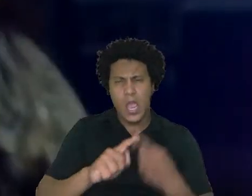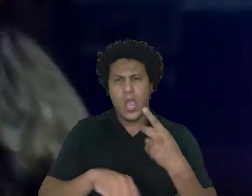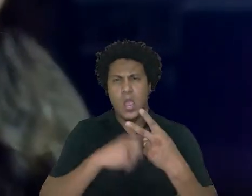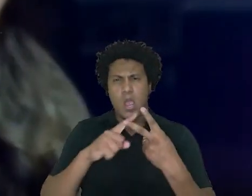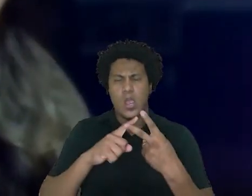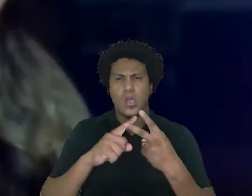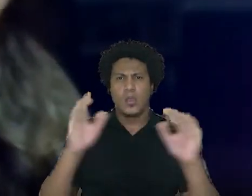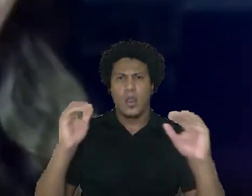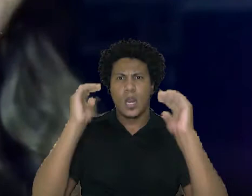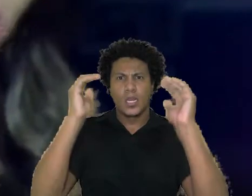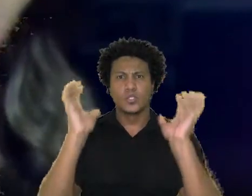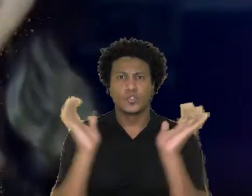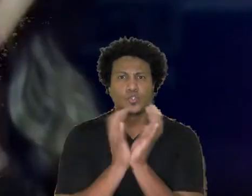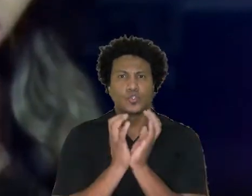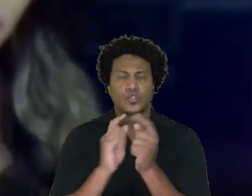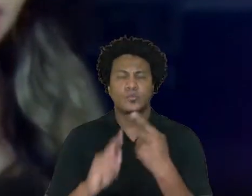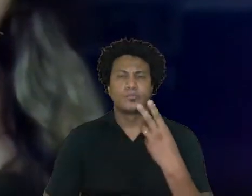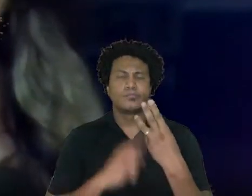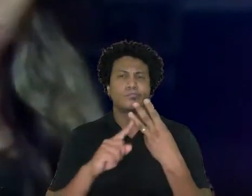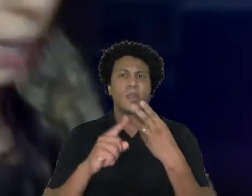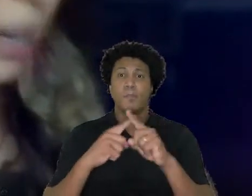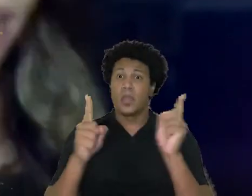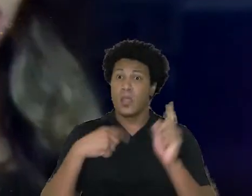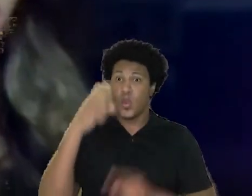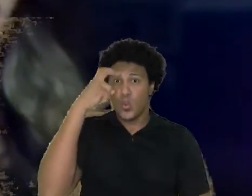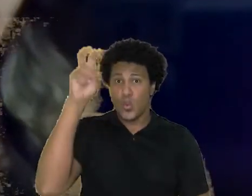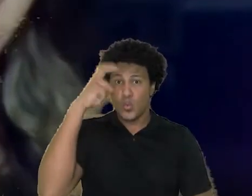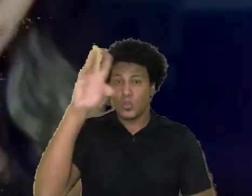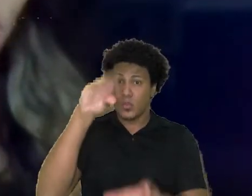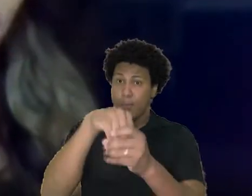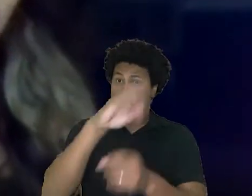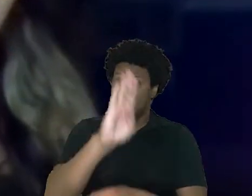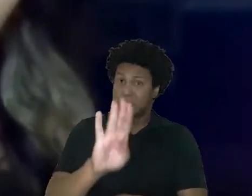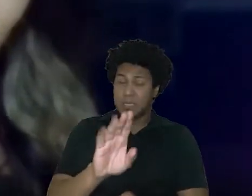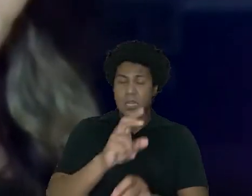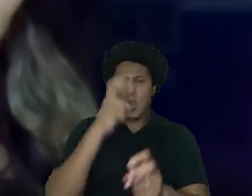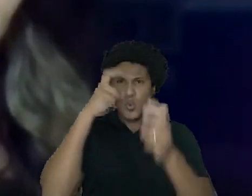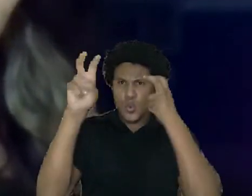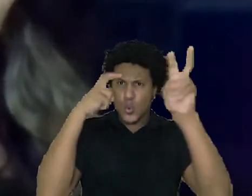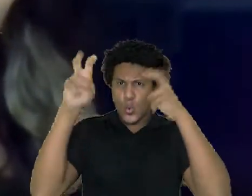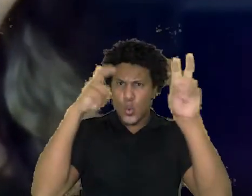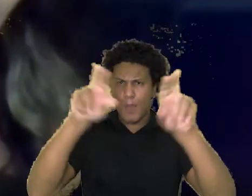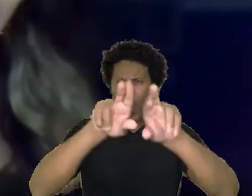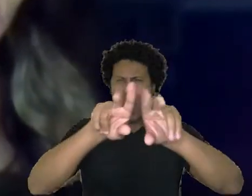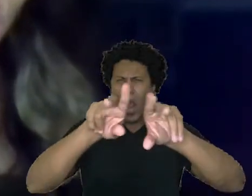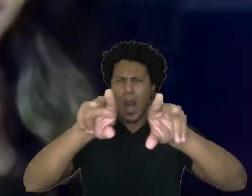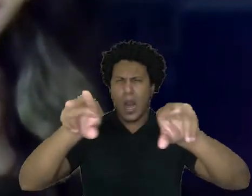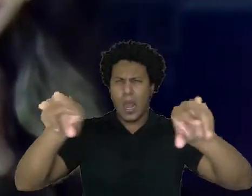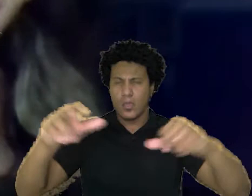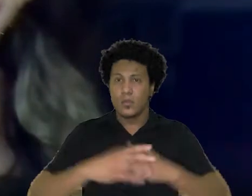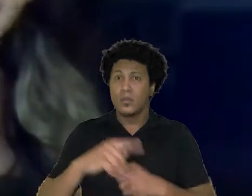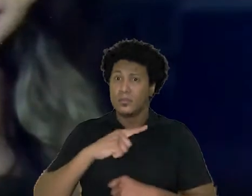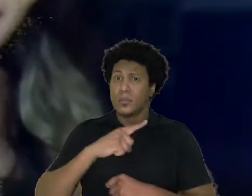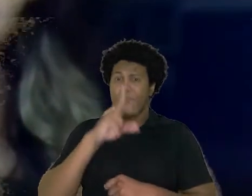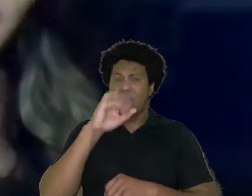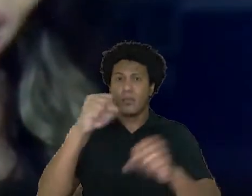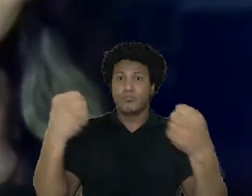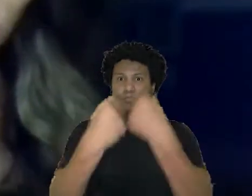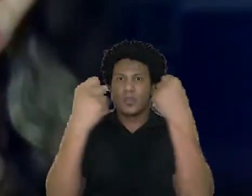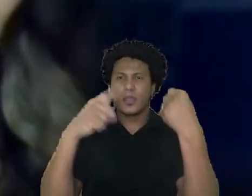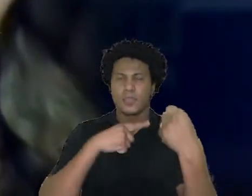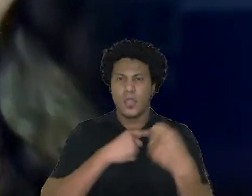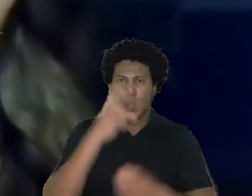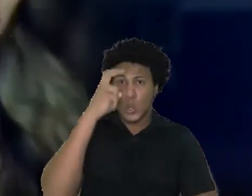falou que a cultura brasileira ela é uma cultura, sim, patriarcal, clientelista, elitista. Só que existem